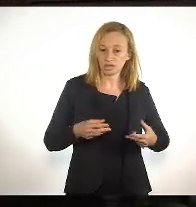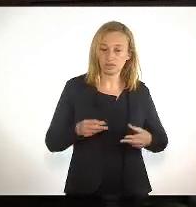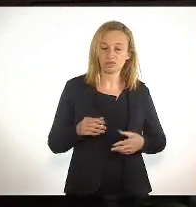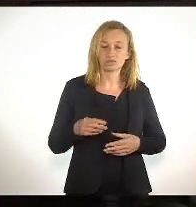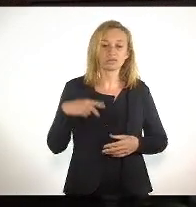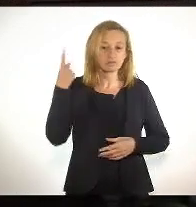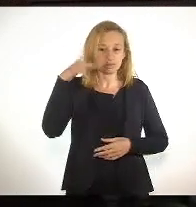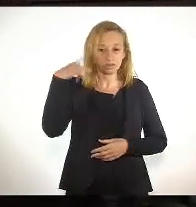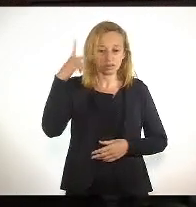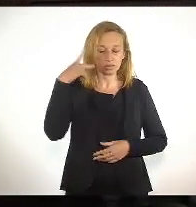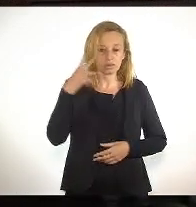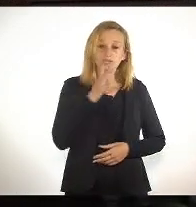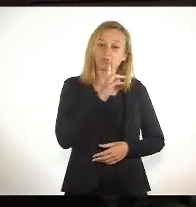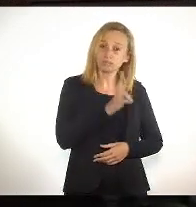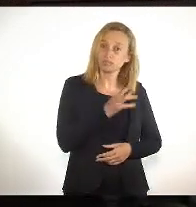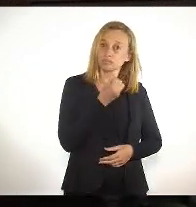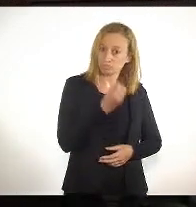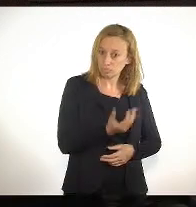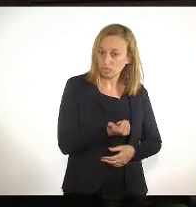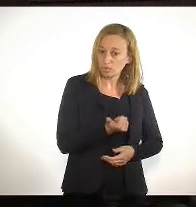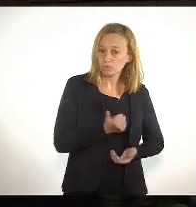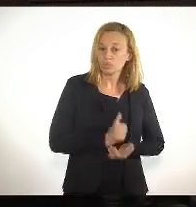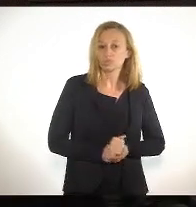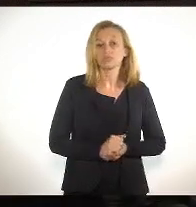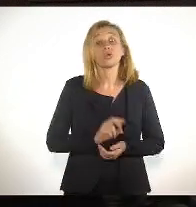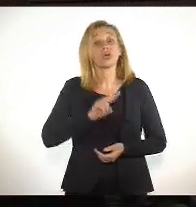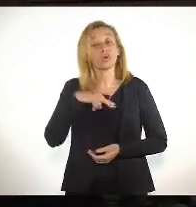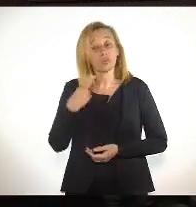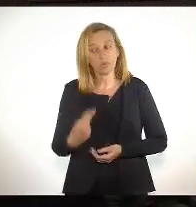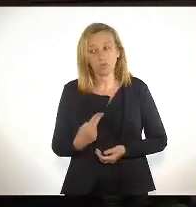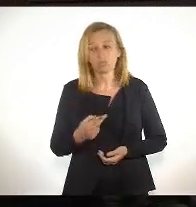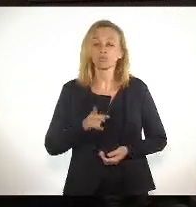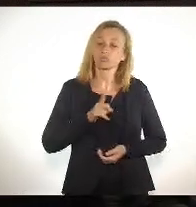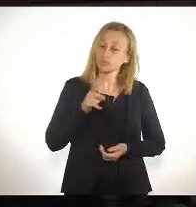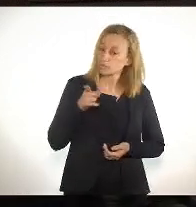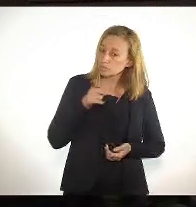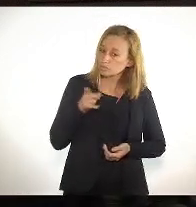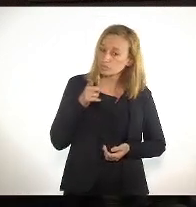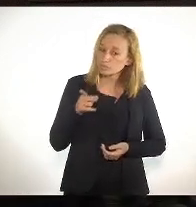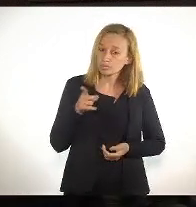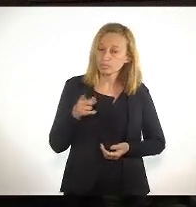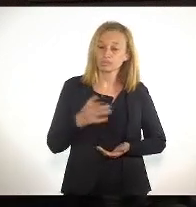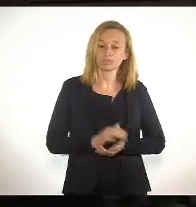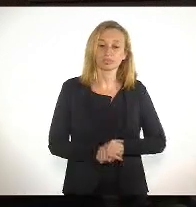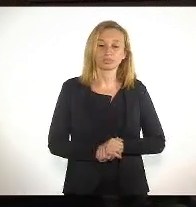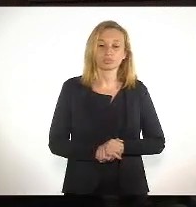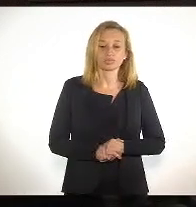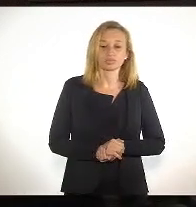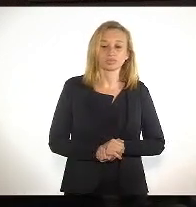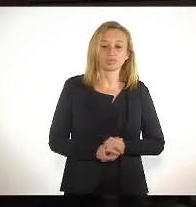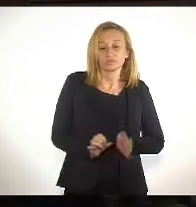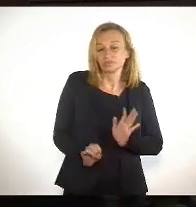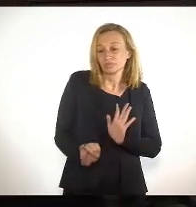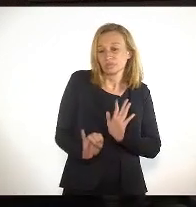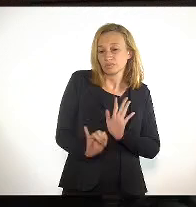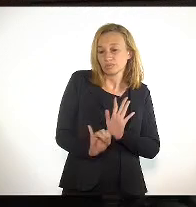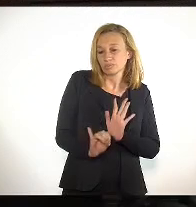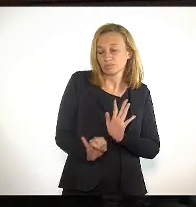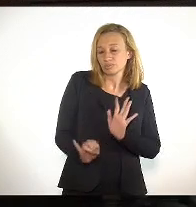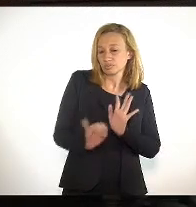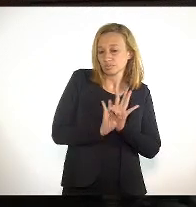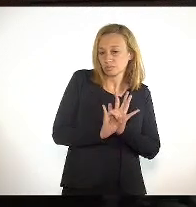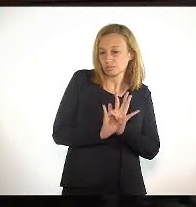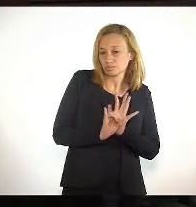deram resultado. Ou ainda aqueles jeitinhos eleitorais também